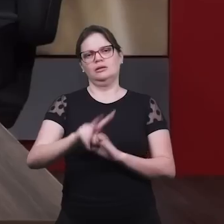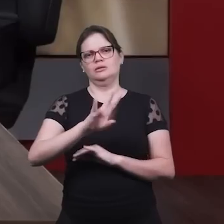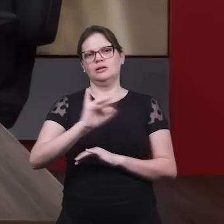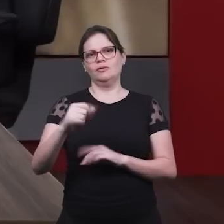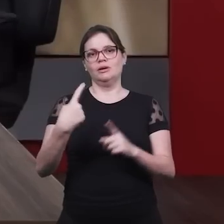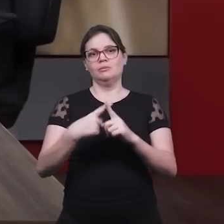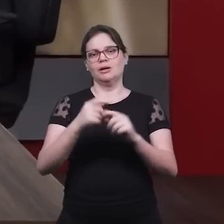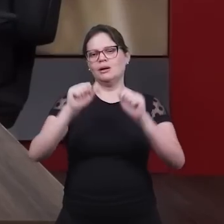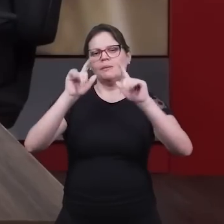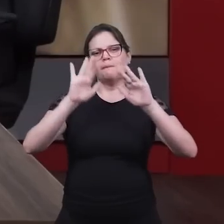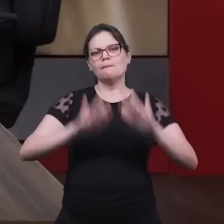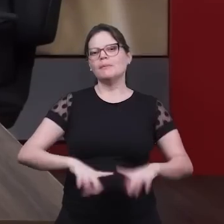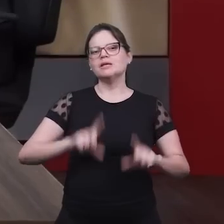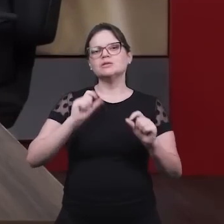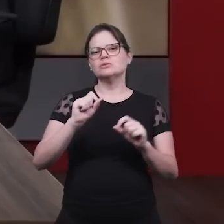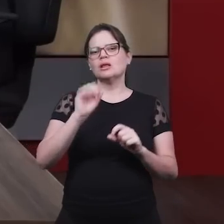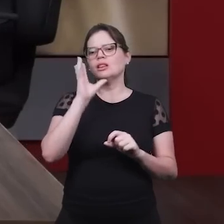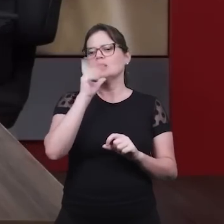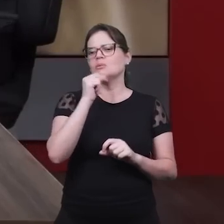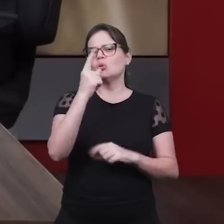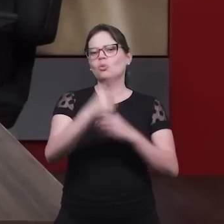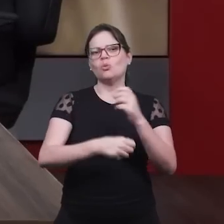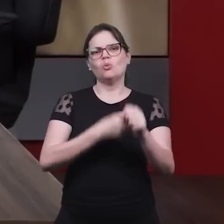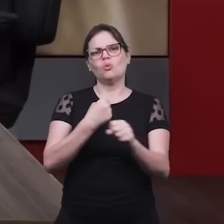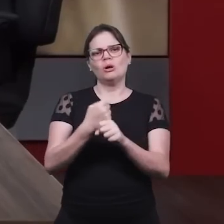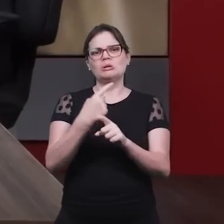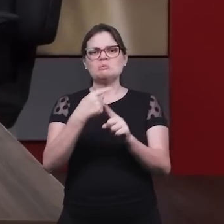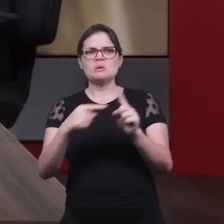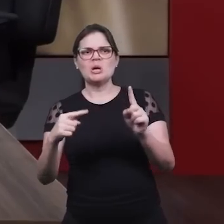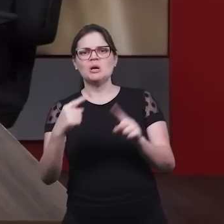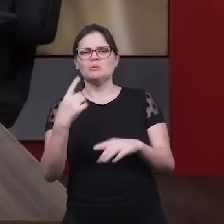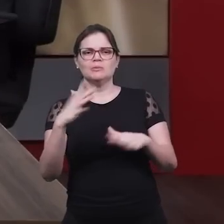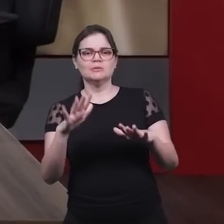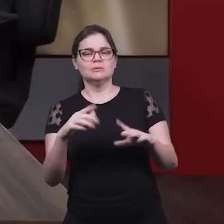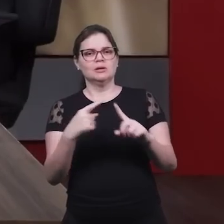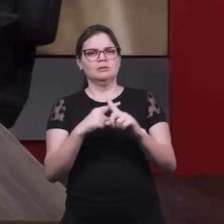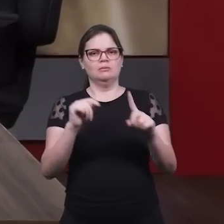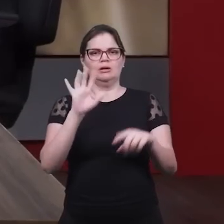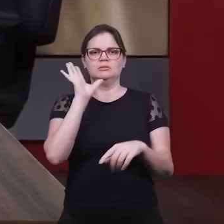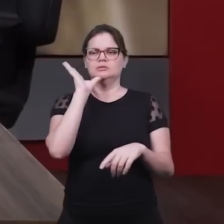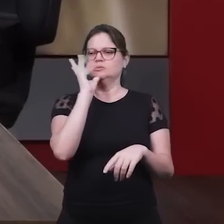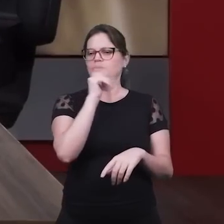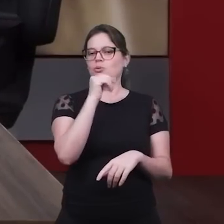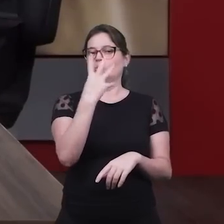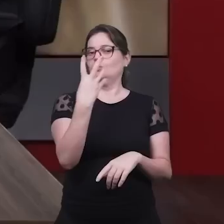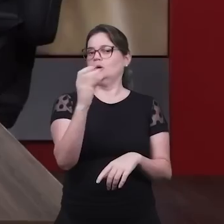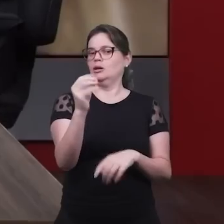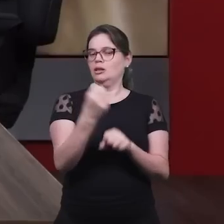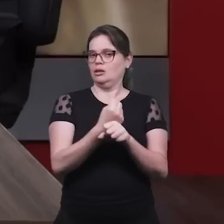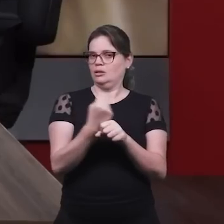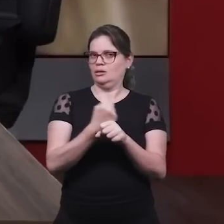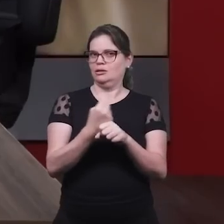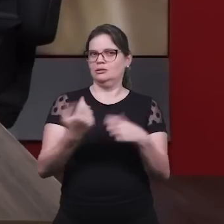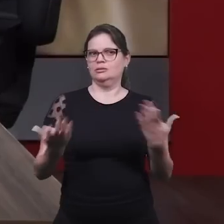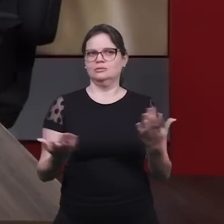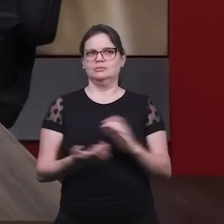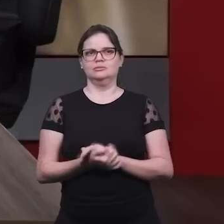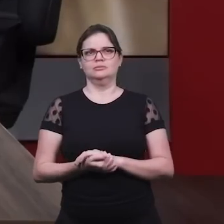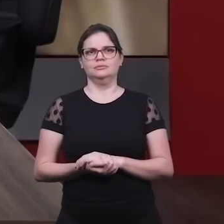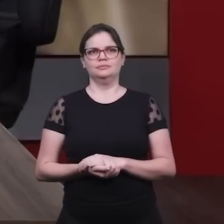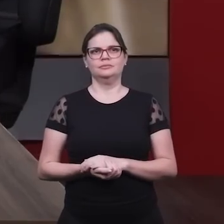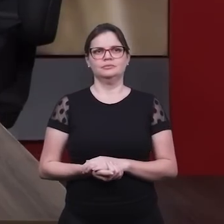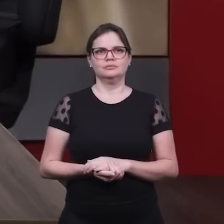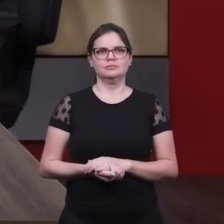terra prometida era 1 ano e pouco, mas atrasou 40 anos e mostra que cada dia de